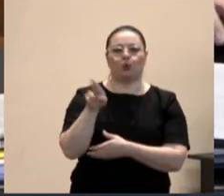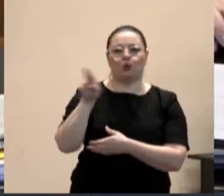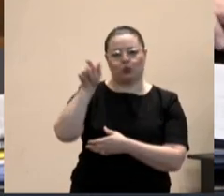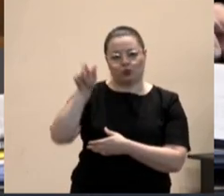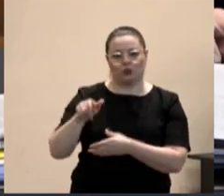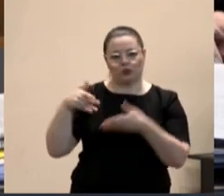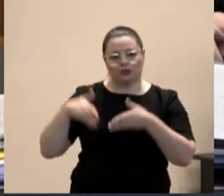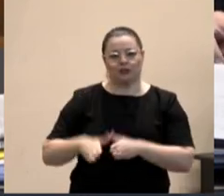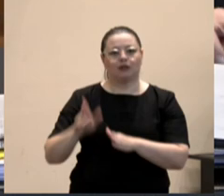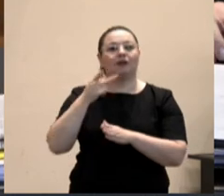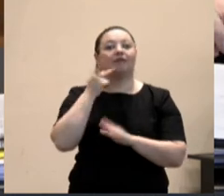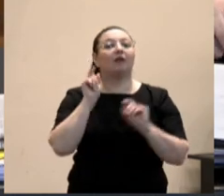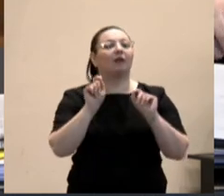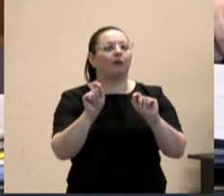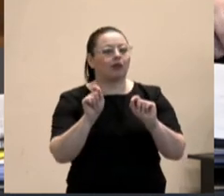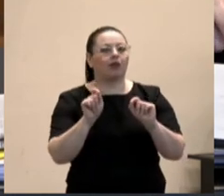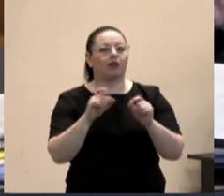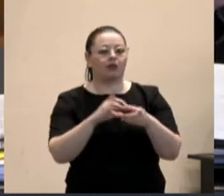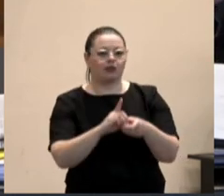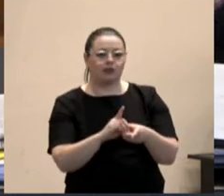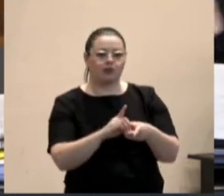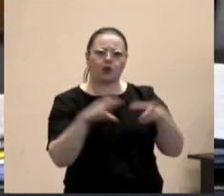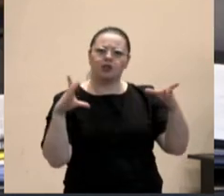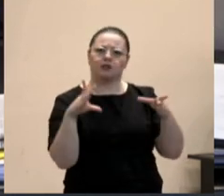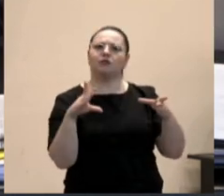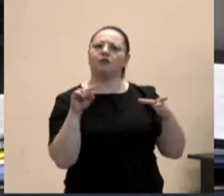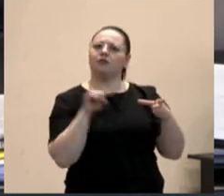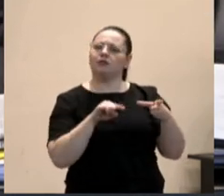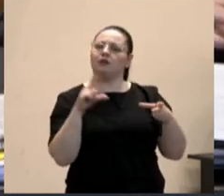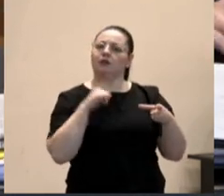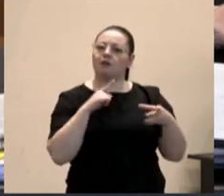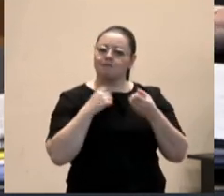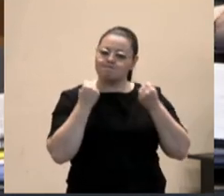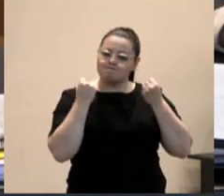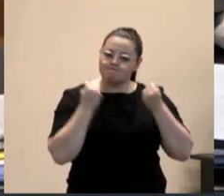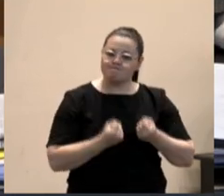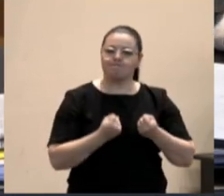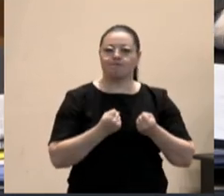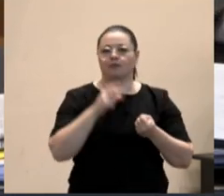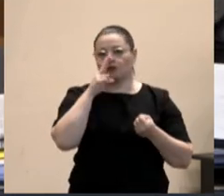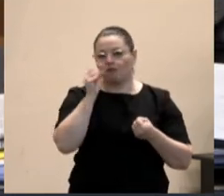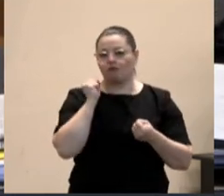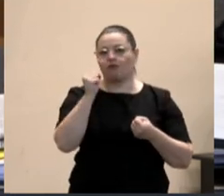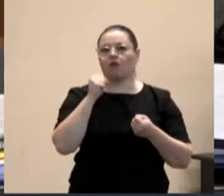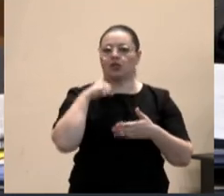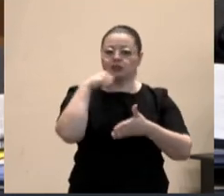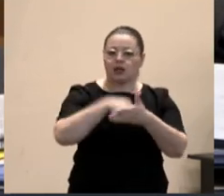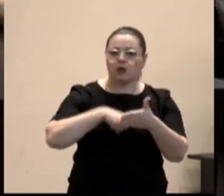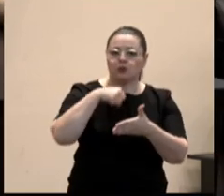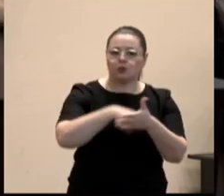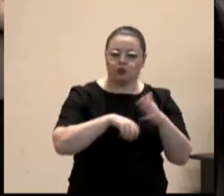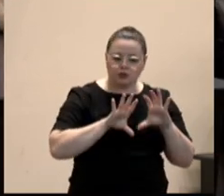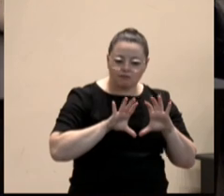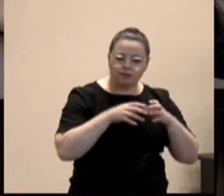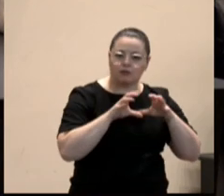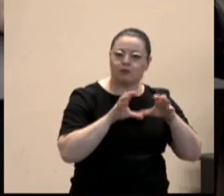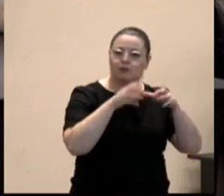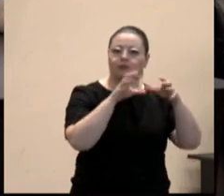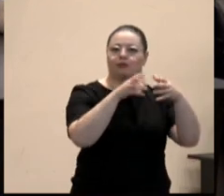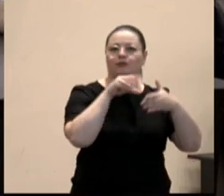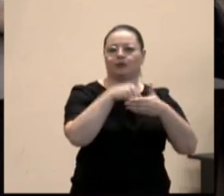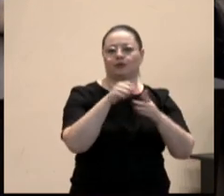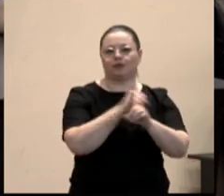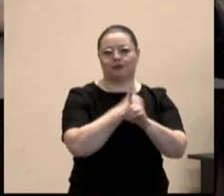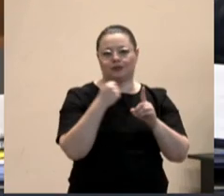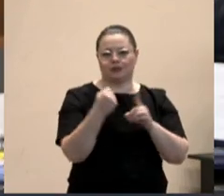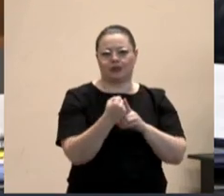A democracia, ela tem um peso enorme na luta de classes. Por quê?